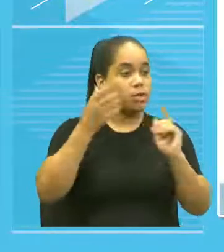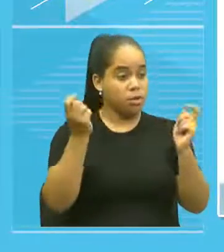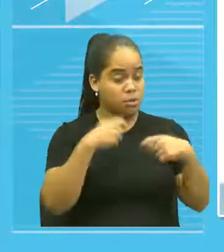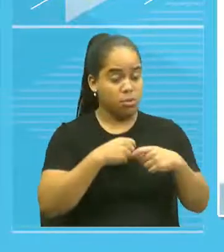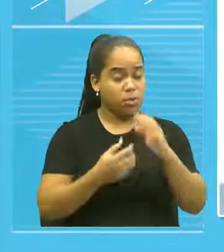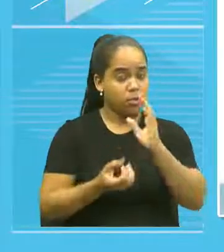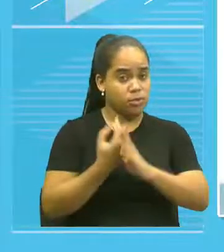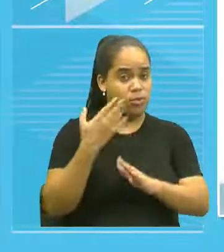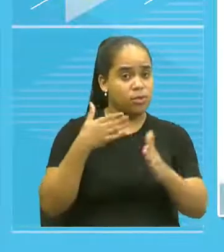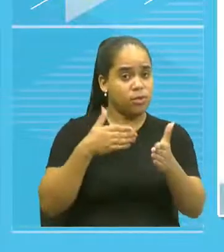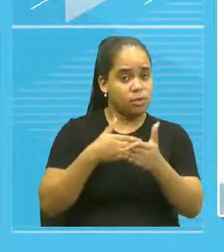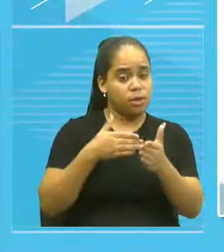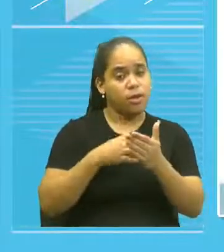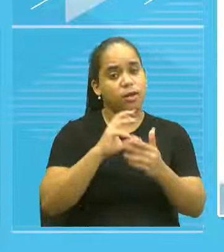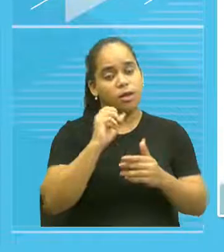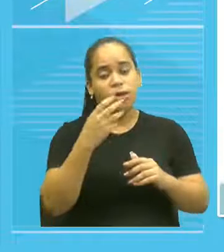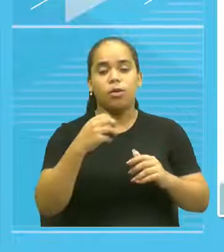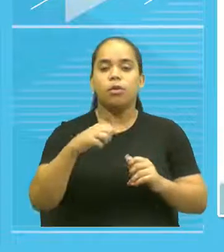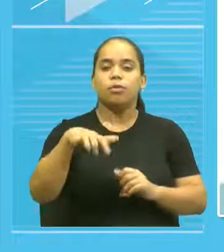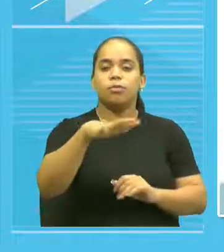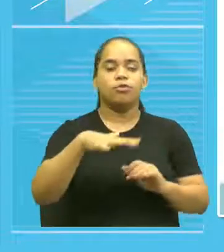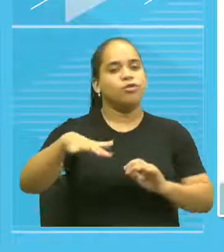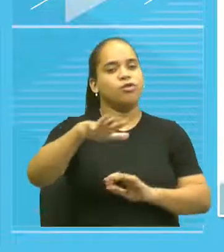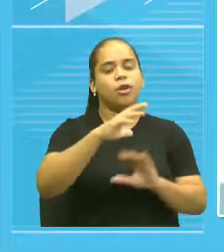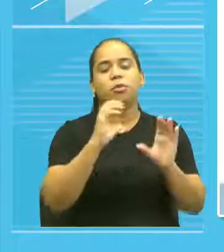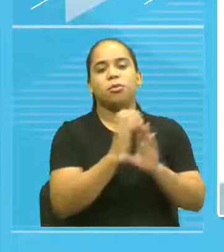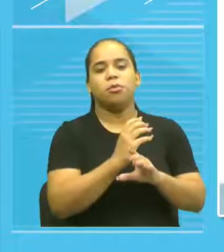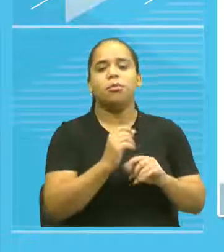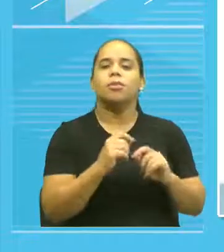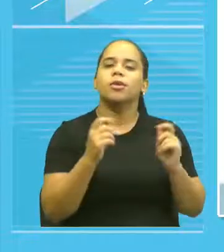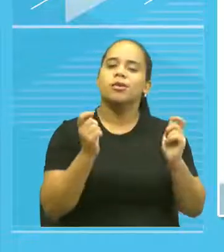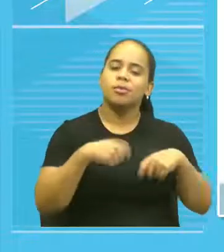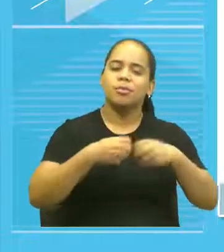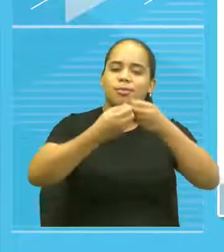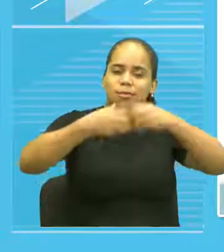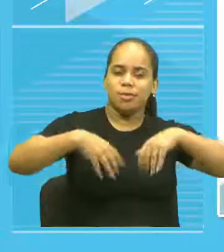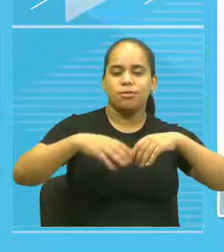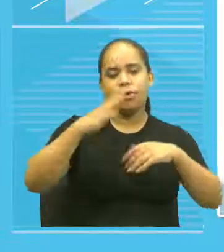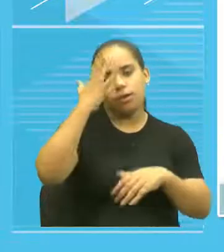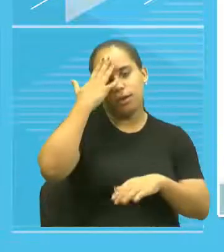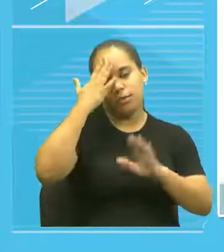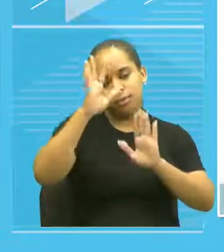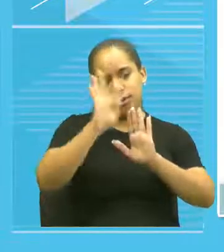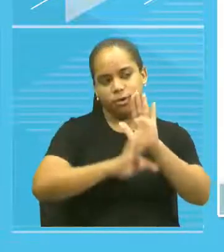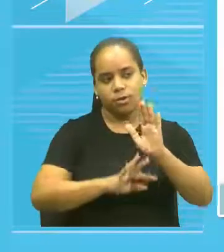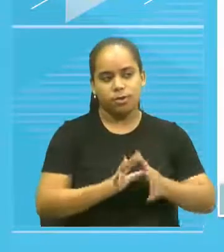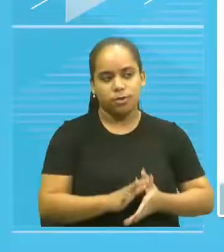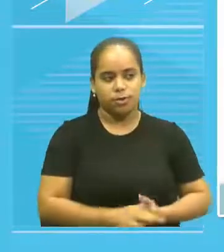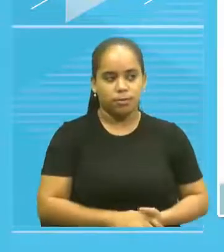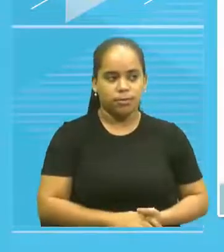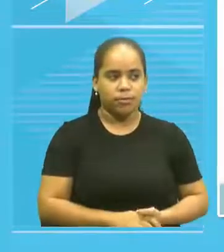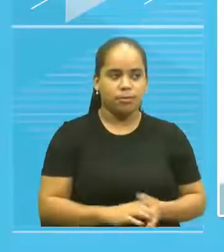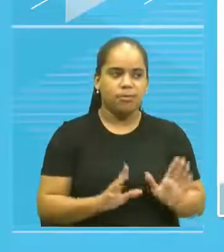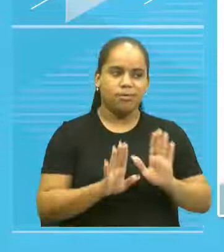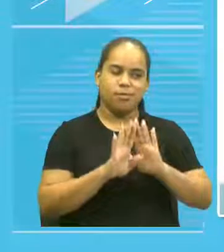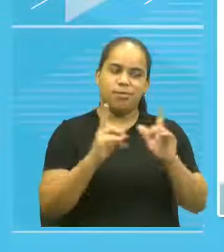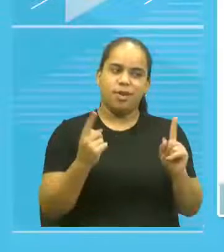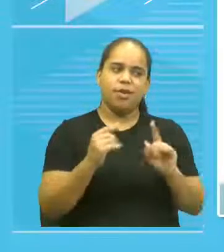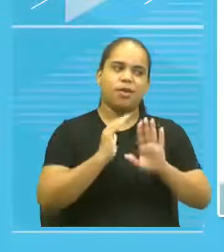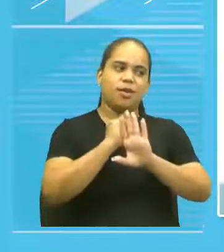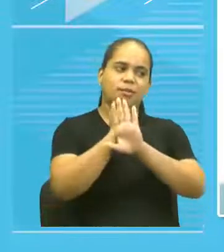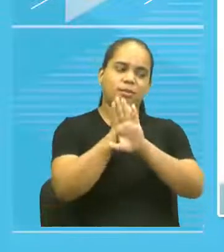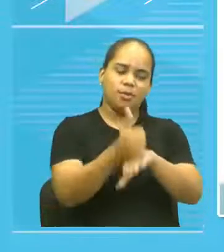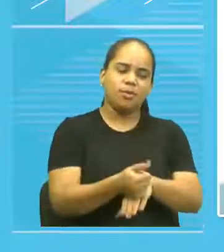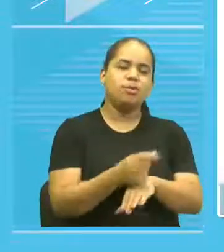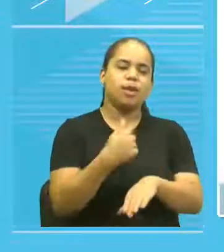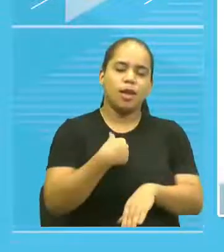ou uma generalização do raciocínio prejudicando a compreensão do texto é mas a metonímia mais usual